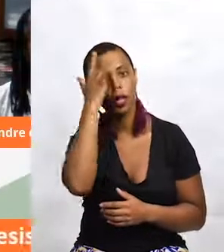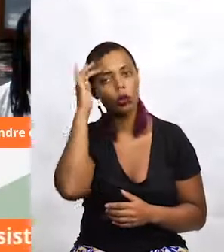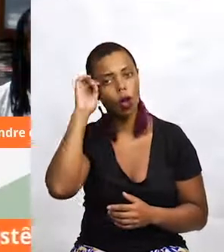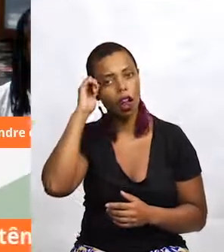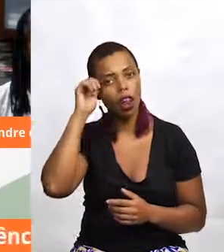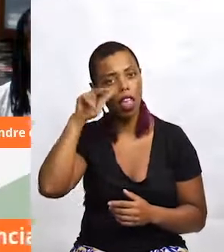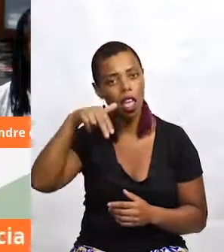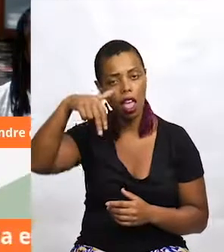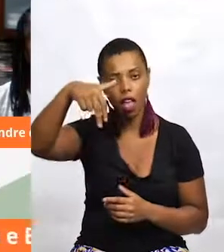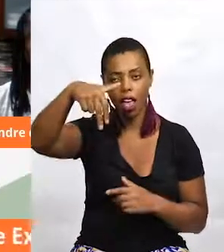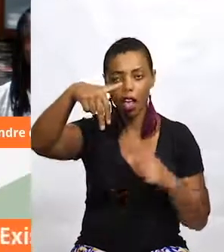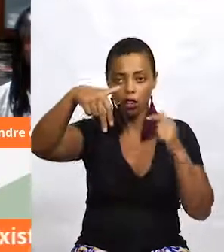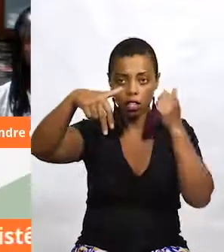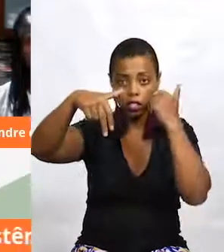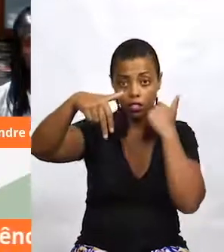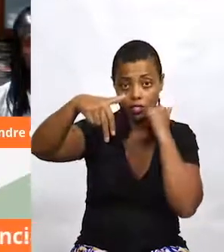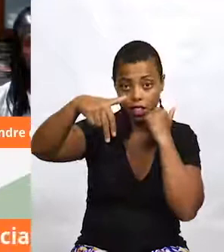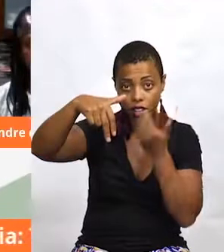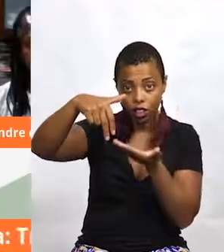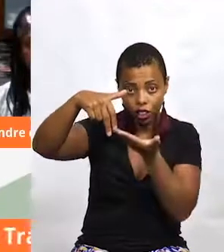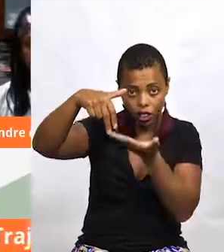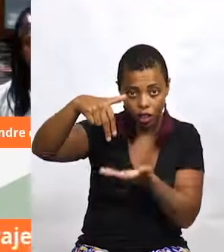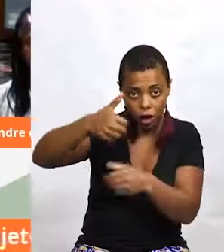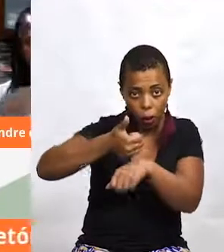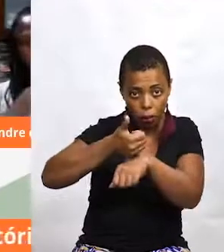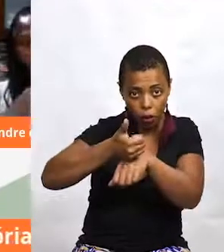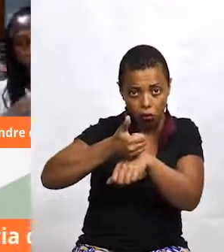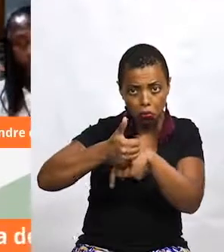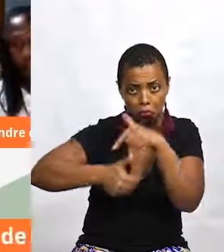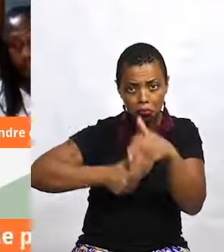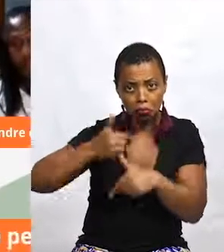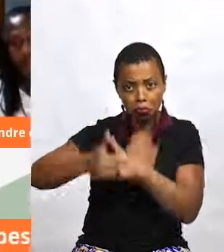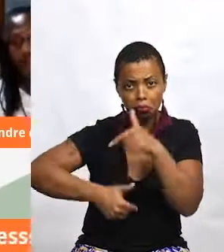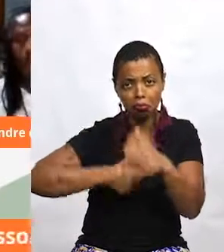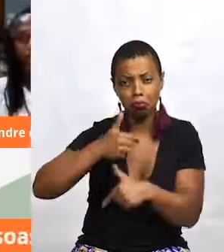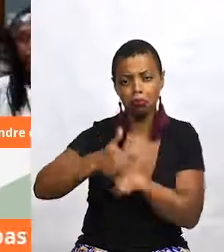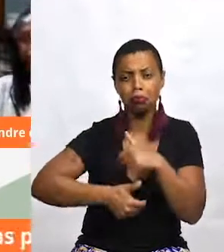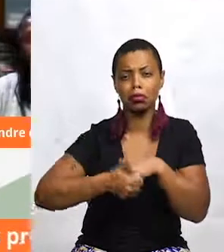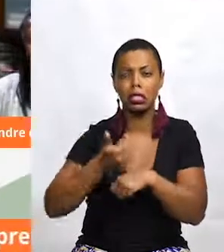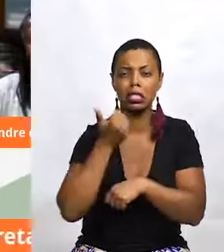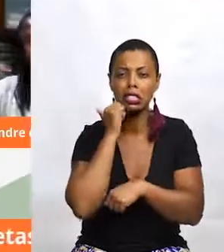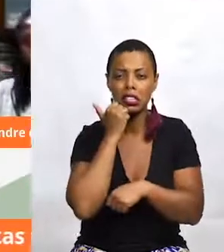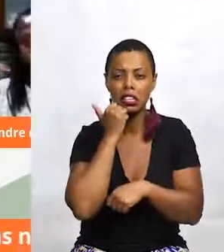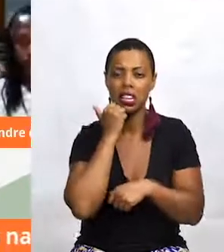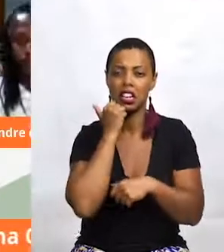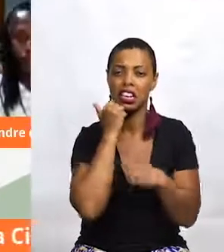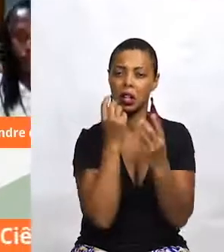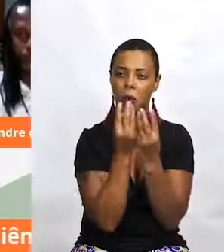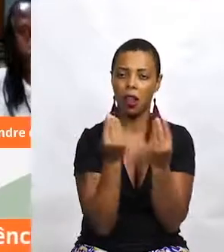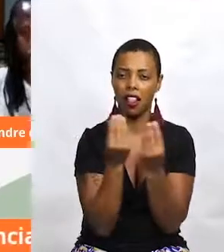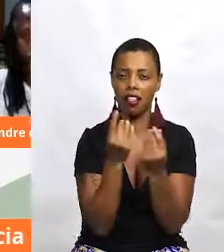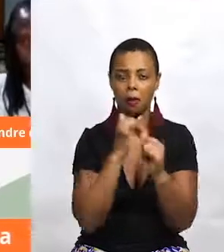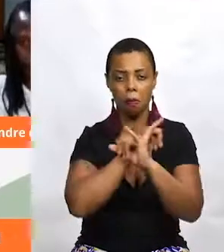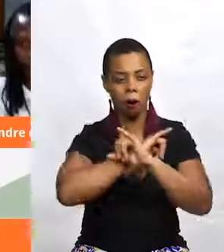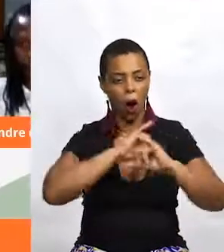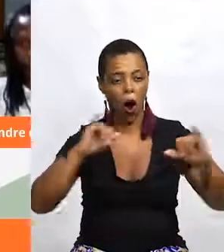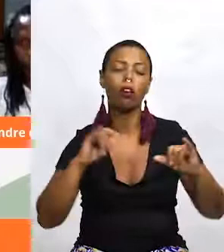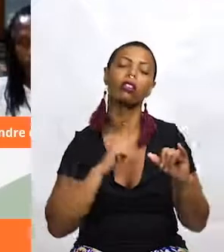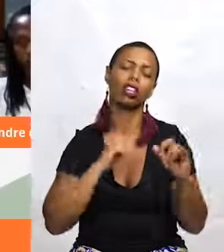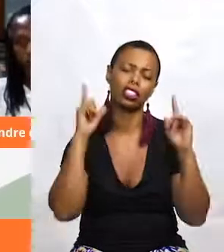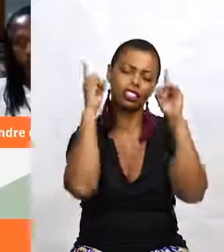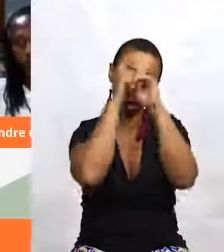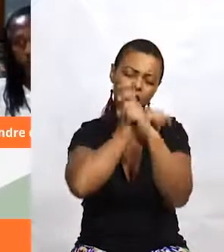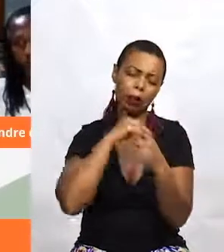um cientista negro, negra fazendo ciência, fazendo divulgação científica de qualidade. Então, as dificuldades são imensas, né?